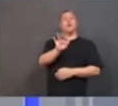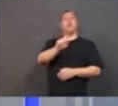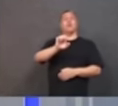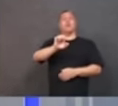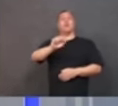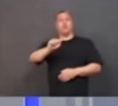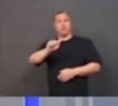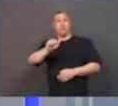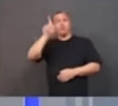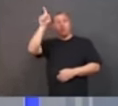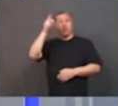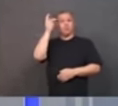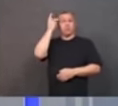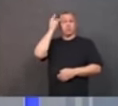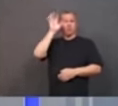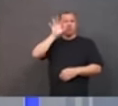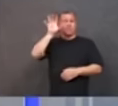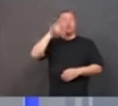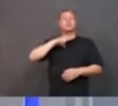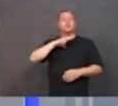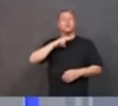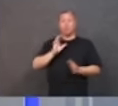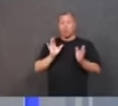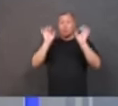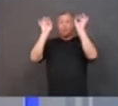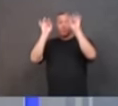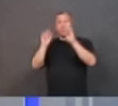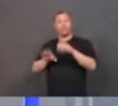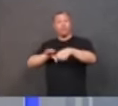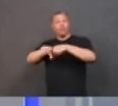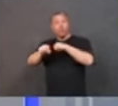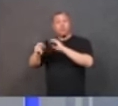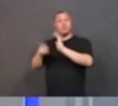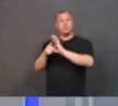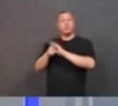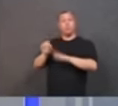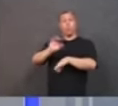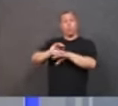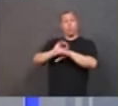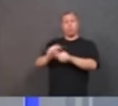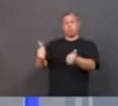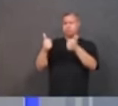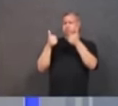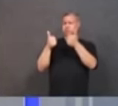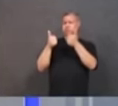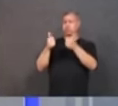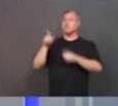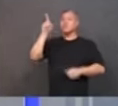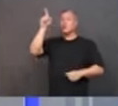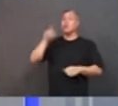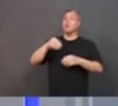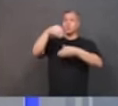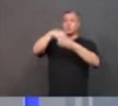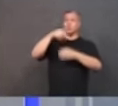com o Unibanco, para justamente formação de seus executivos em cursos de alto nível na